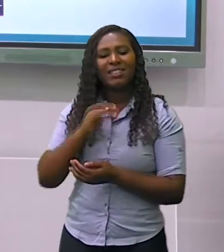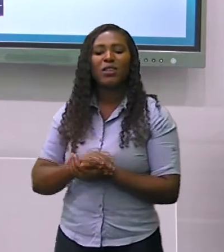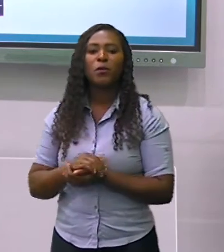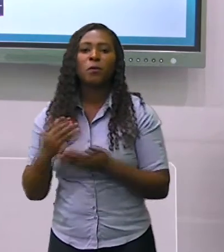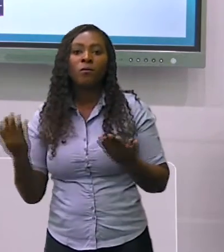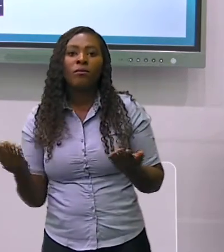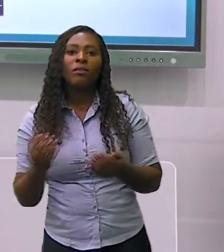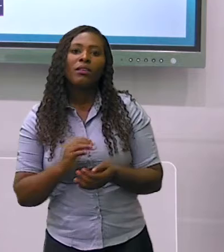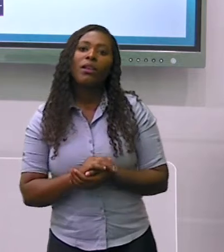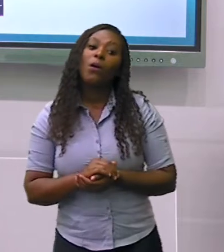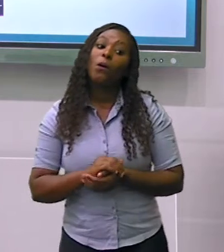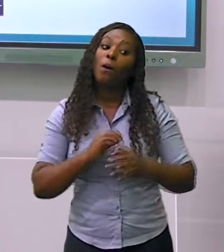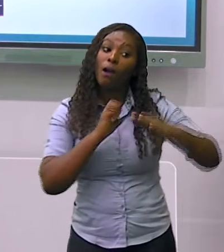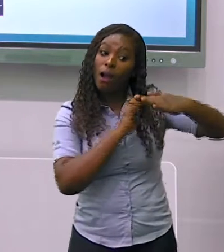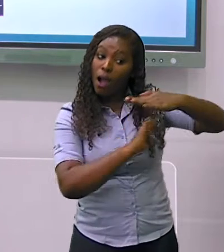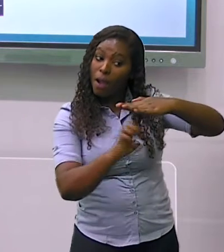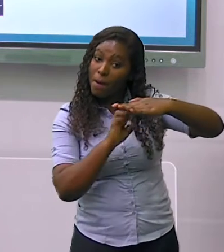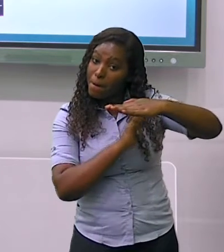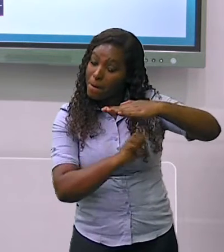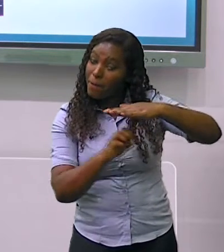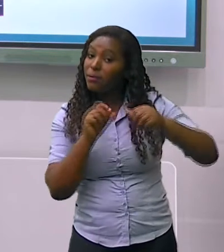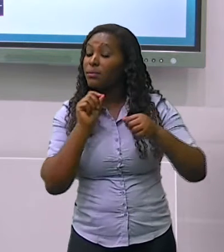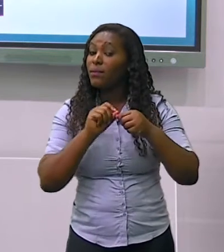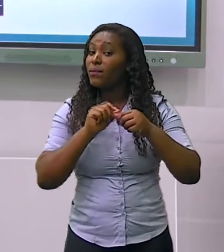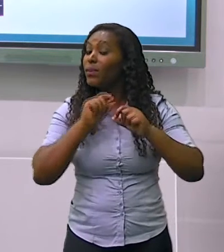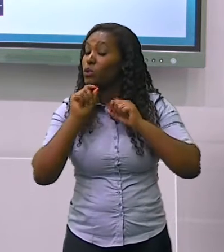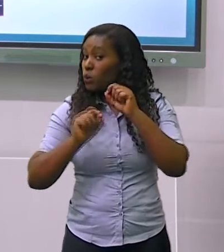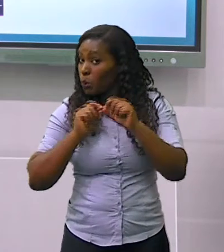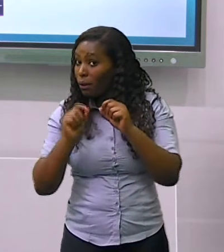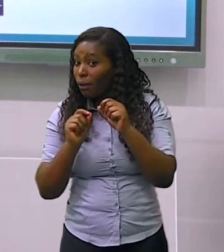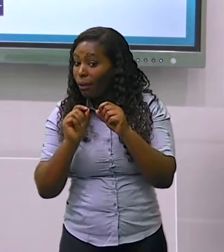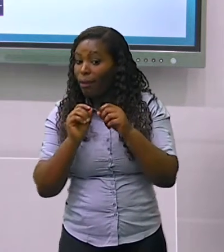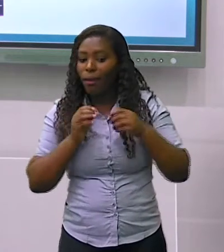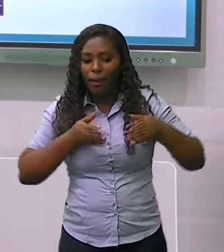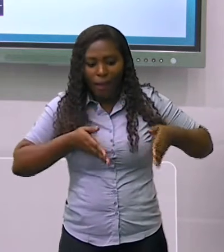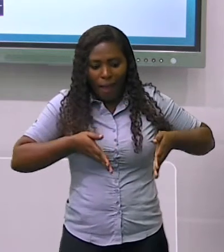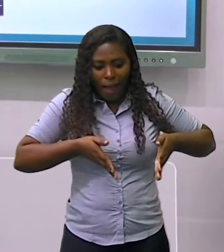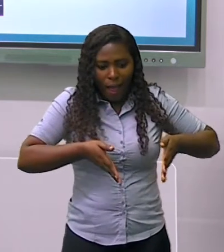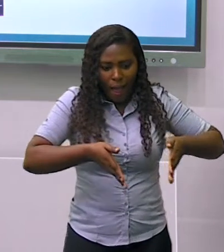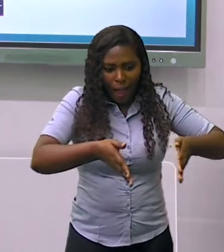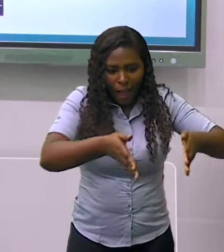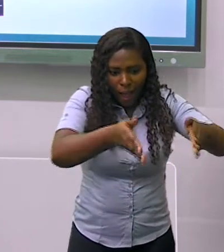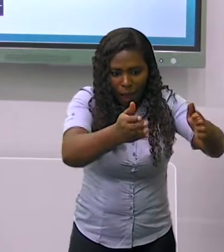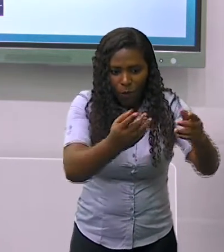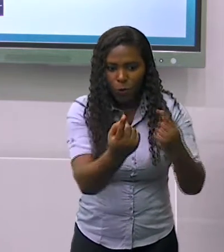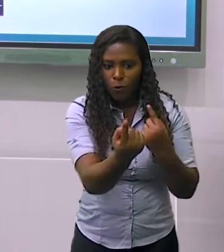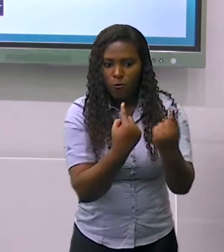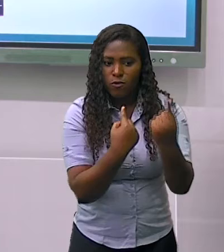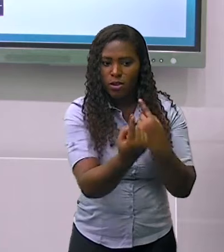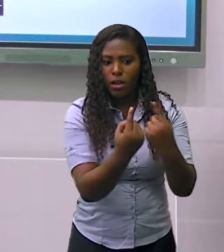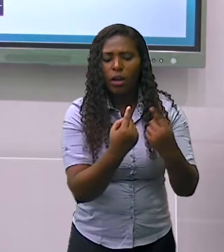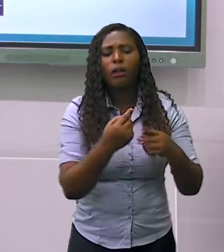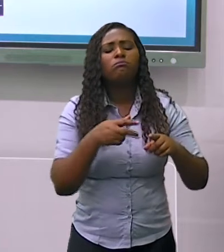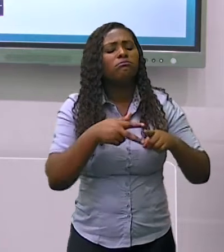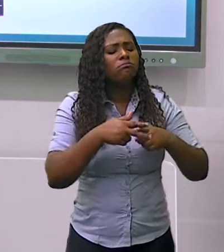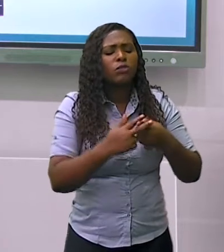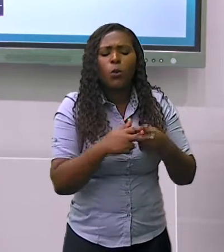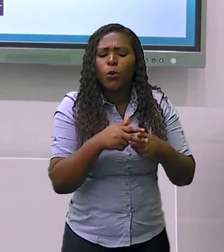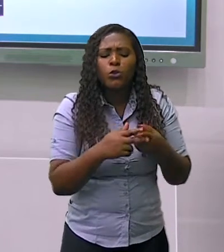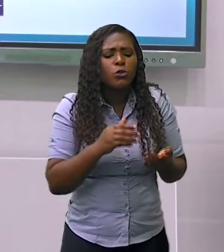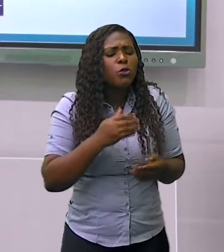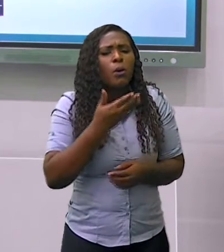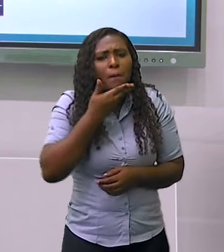como objetivo melhorar os serviços prestados naquelas vias. Pois